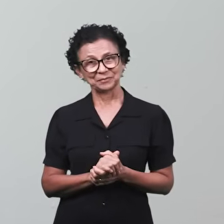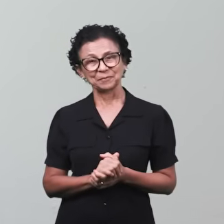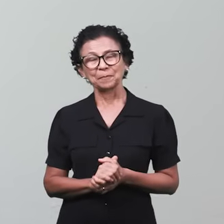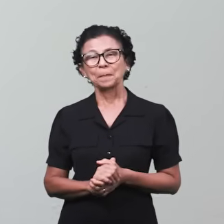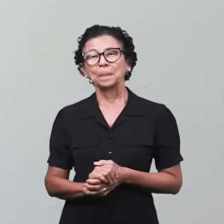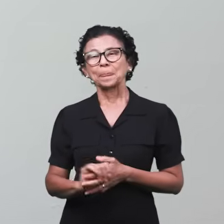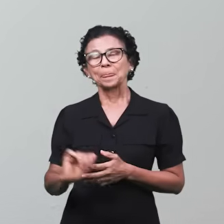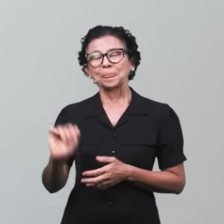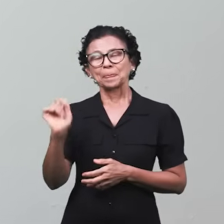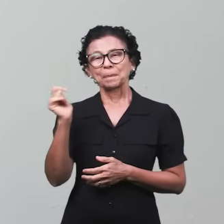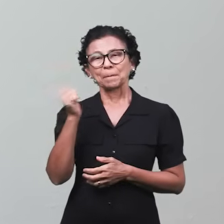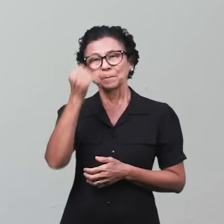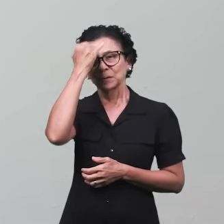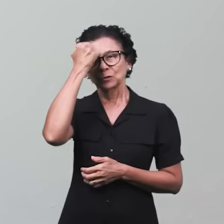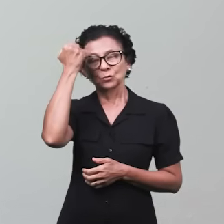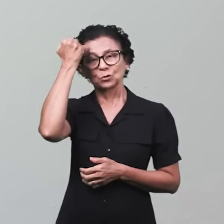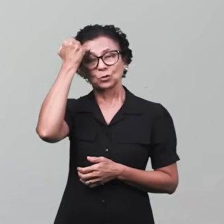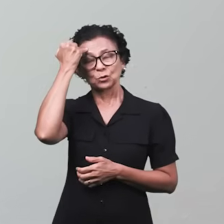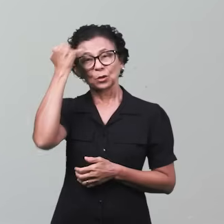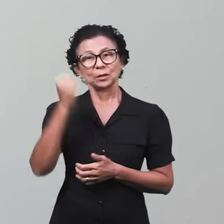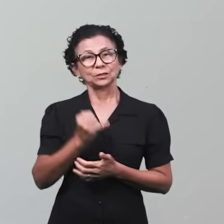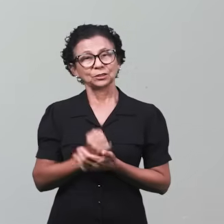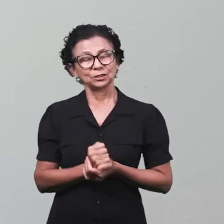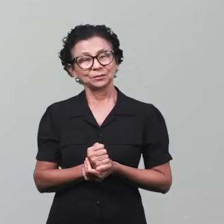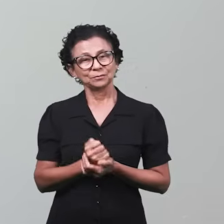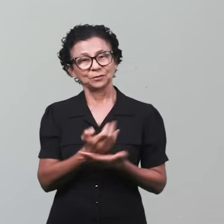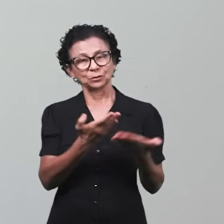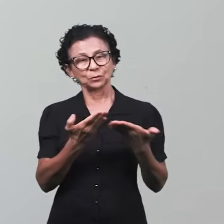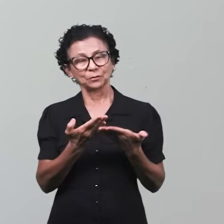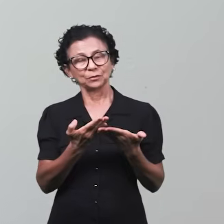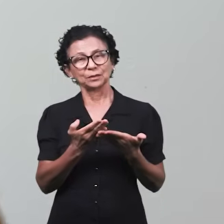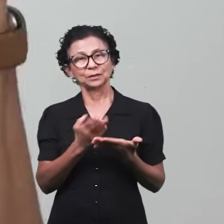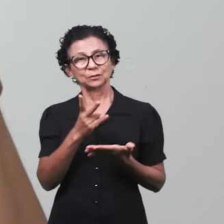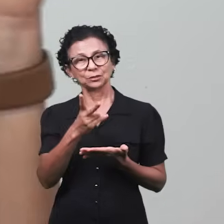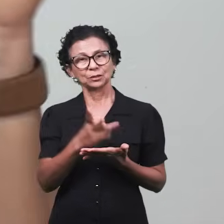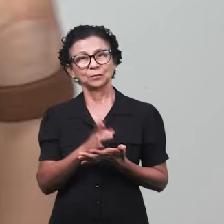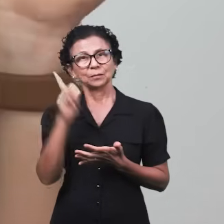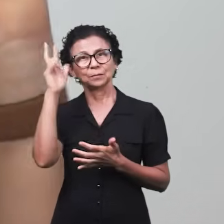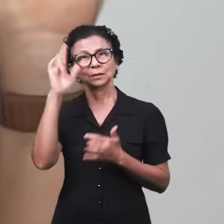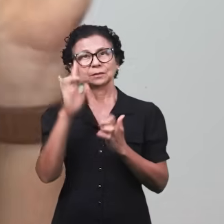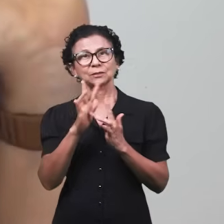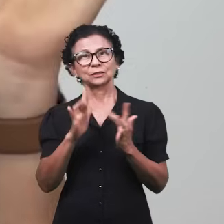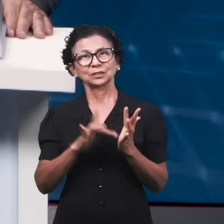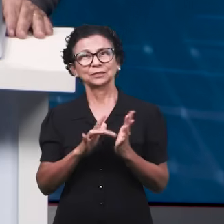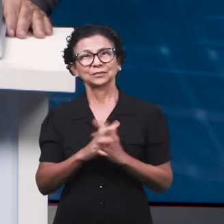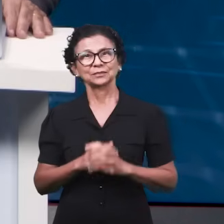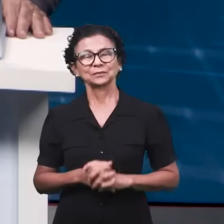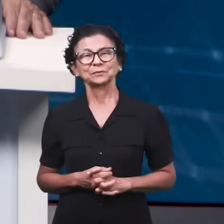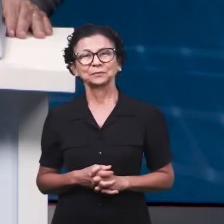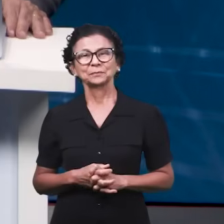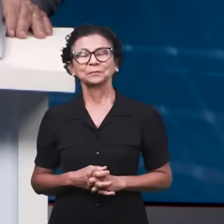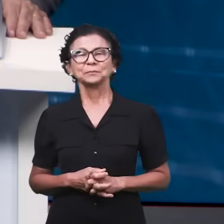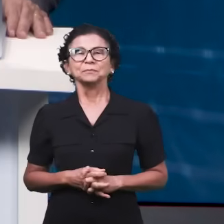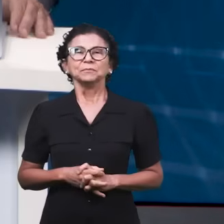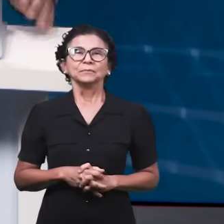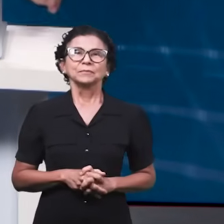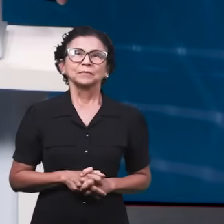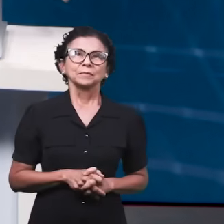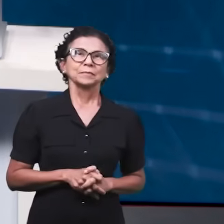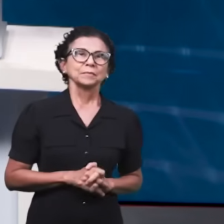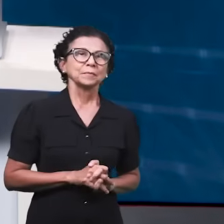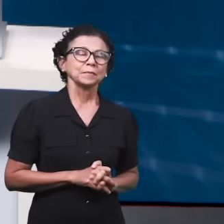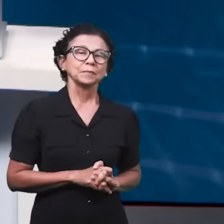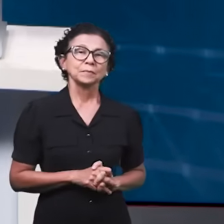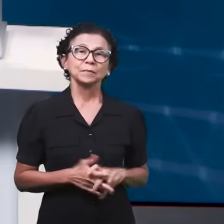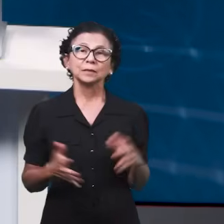Jorge, passo a palavra para você. A todos, a paz do Senhor. Até a próxima semana. Que maravilha ver o agir do